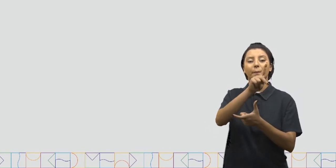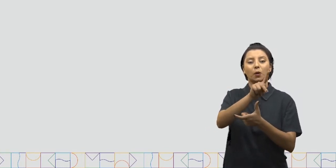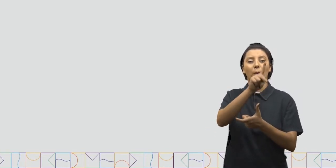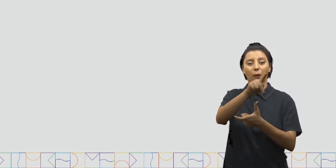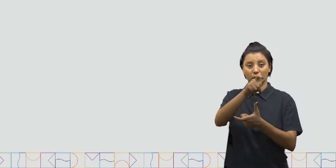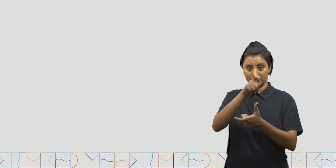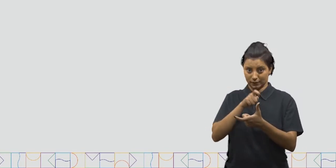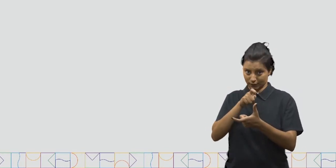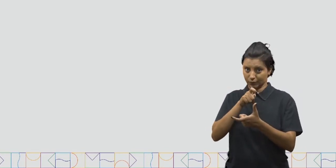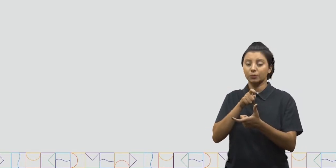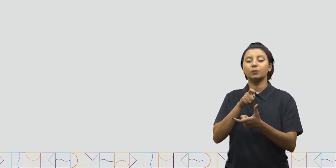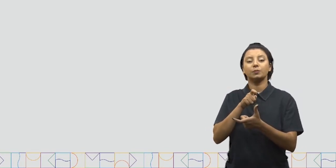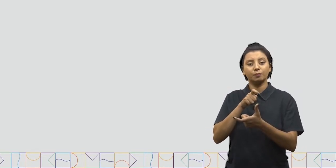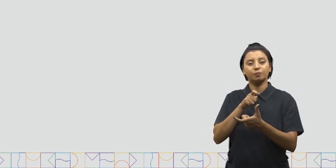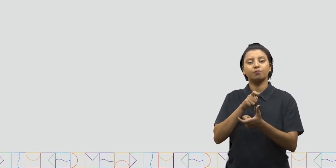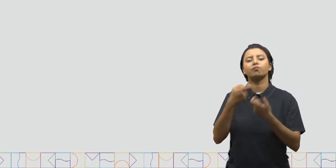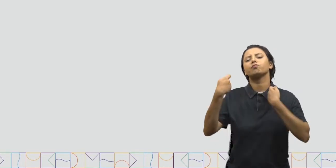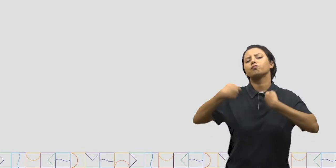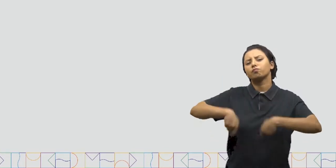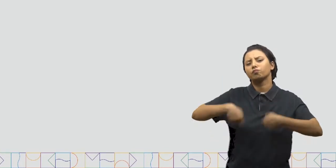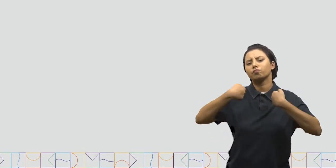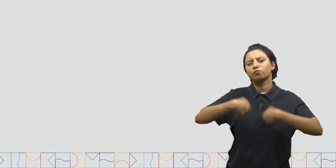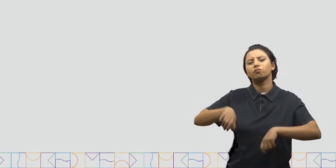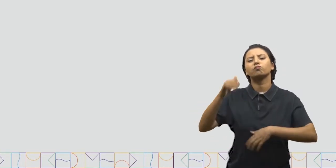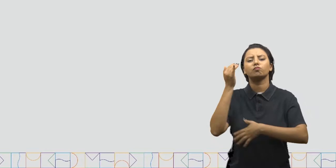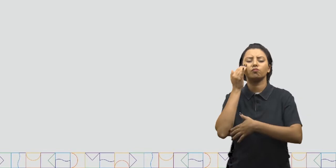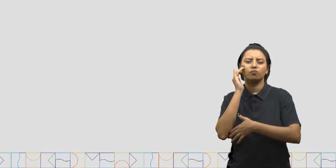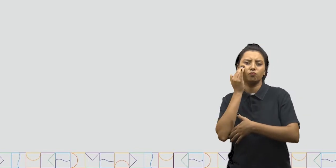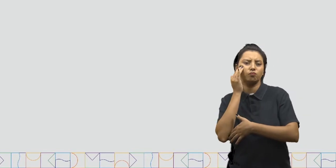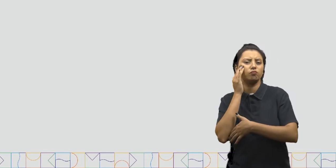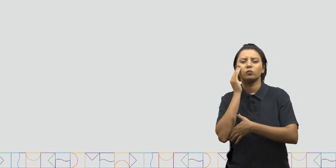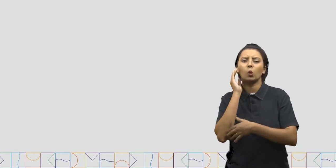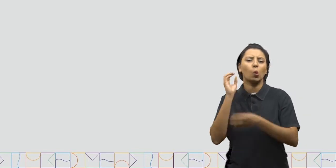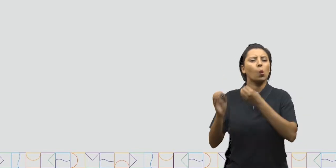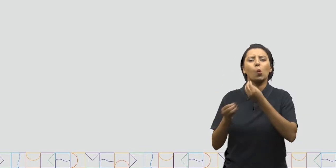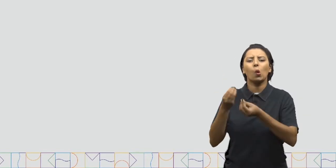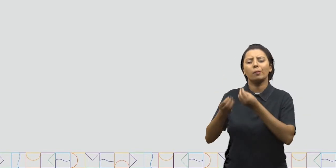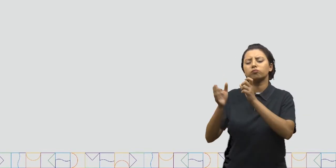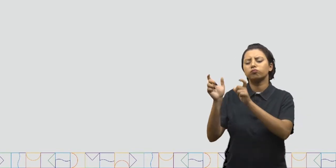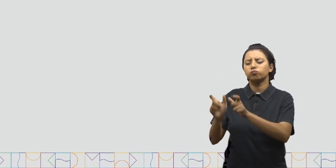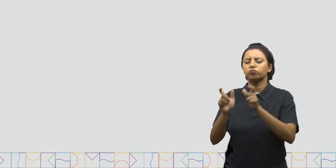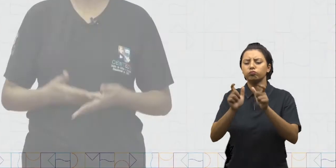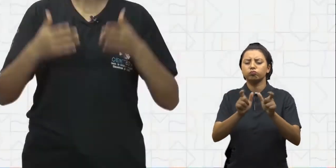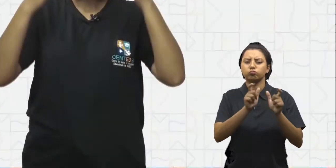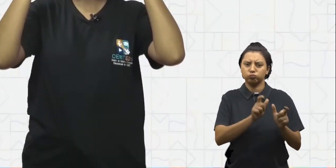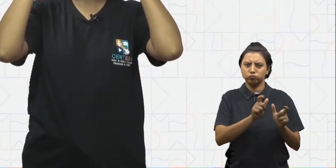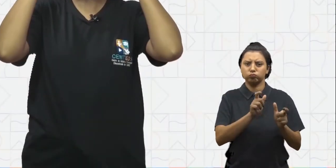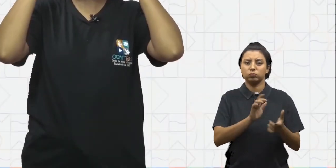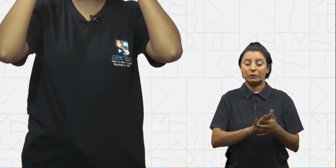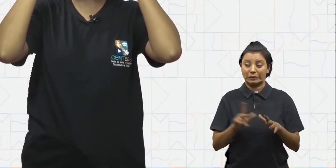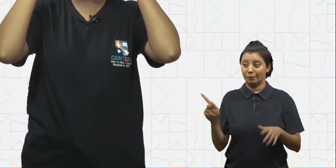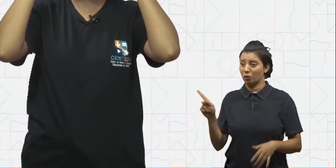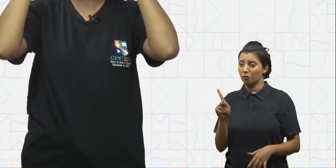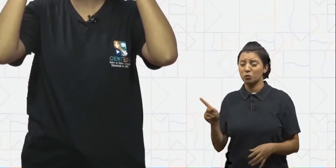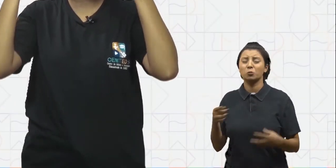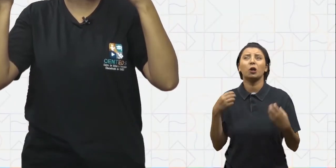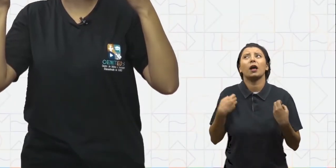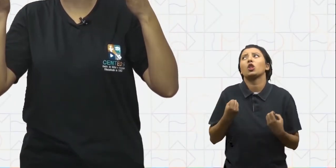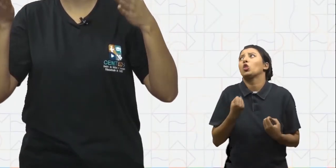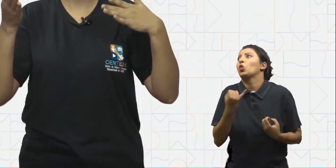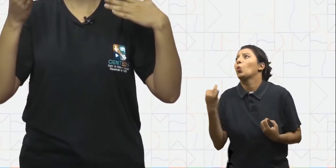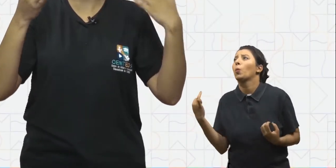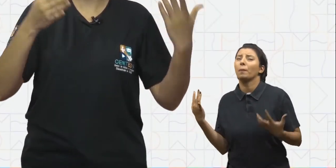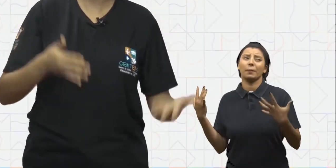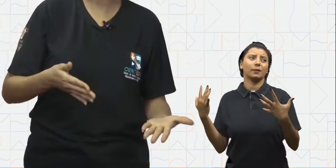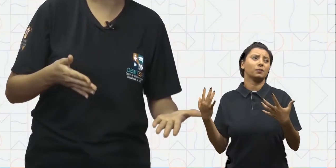as proparoxítonas, precisamos entender sobre a posição das sílabas. Professor, é número